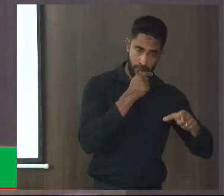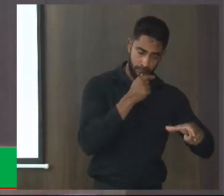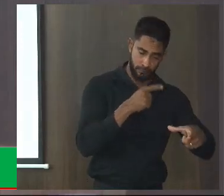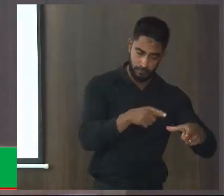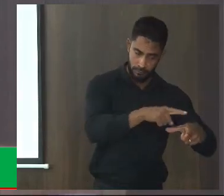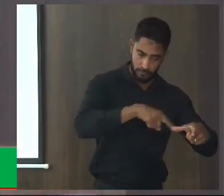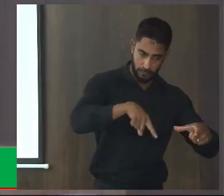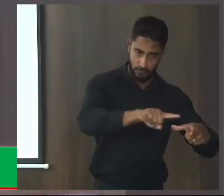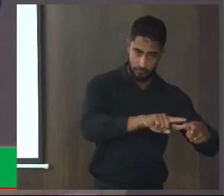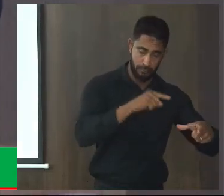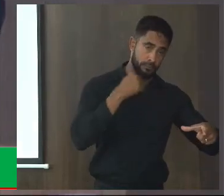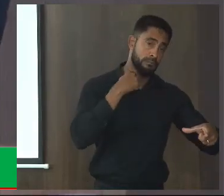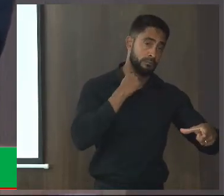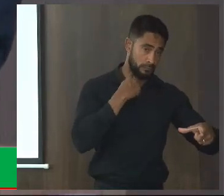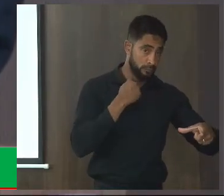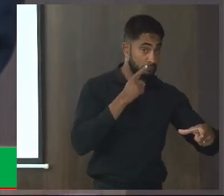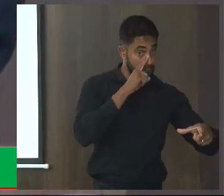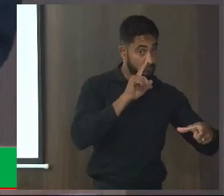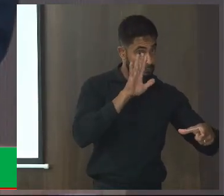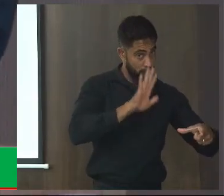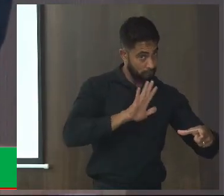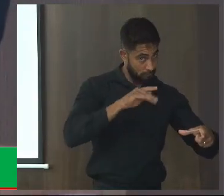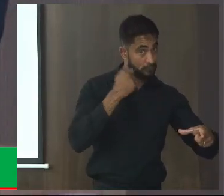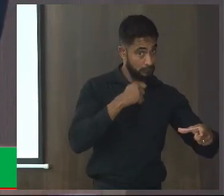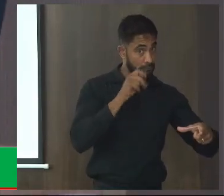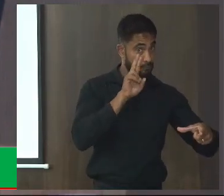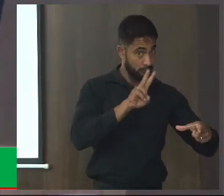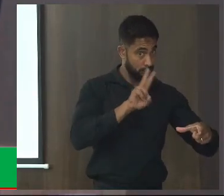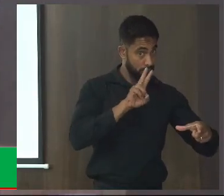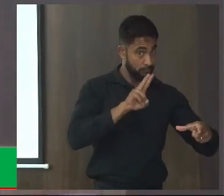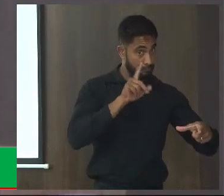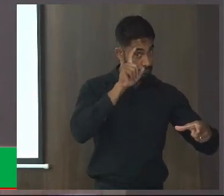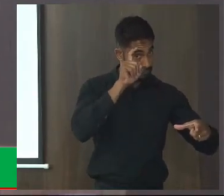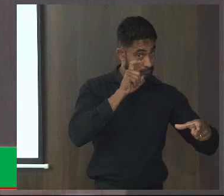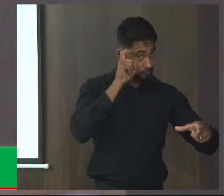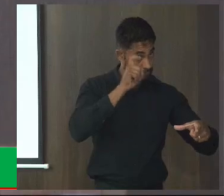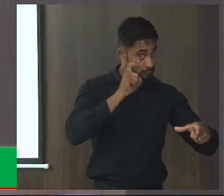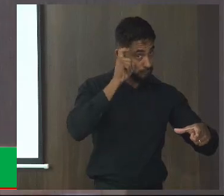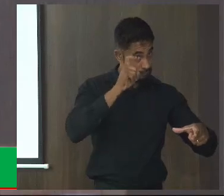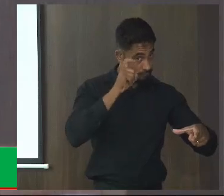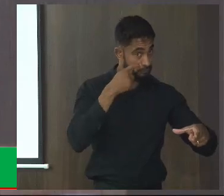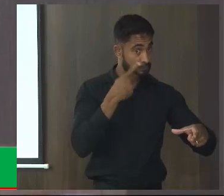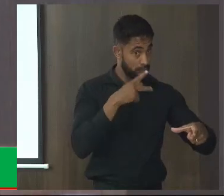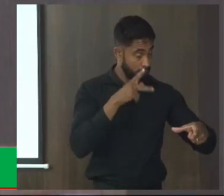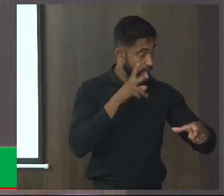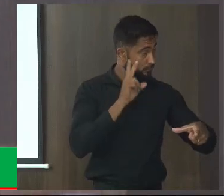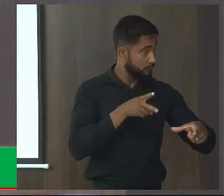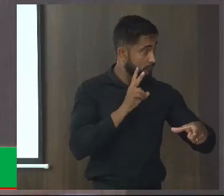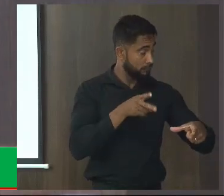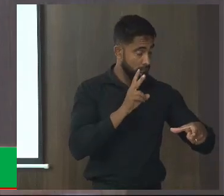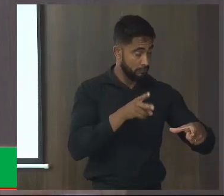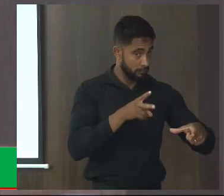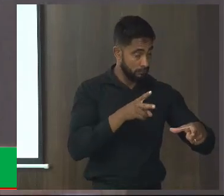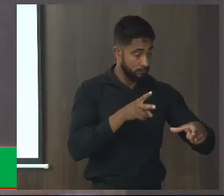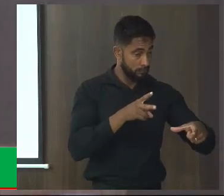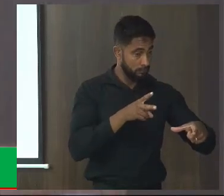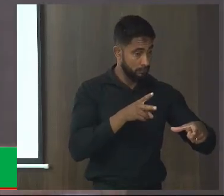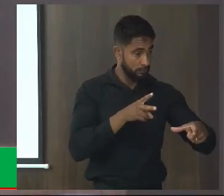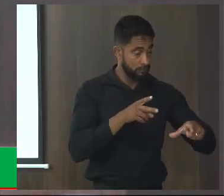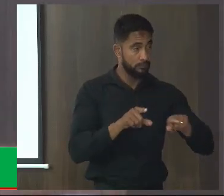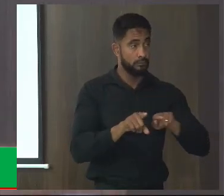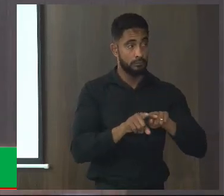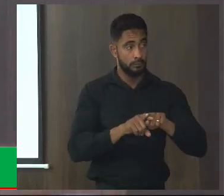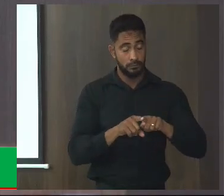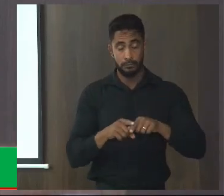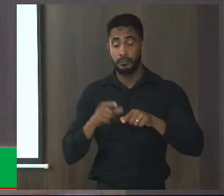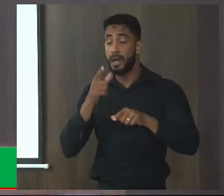que nos traz um perigo constante, que a gente é uma preocupação, não é nem perigo, é uma preocupação constante que nós temos que estar de olho, e de onde